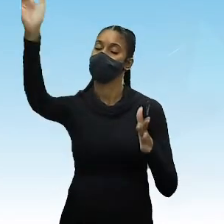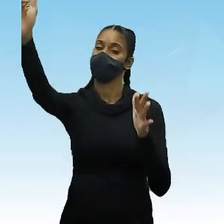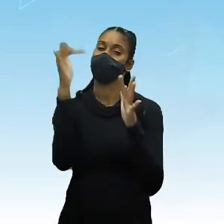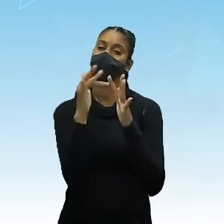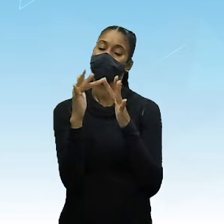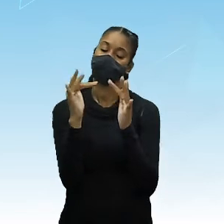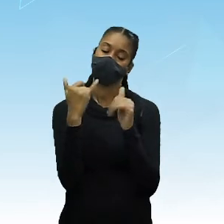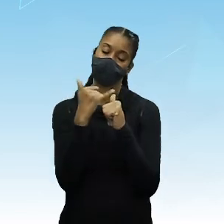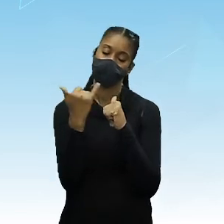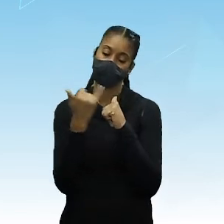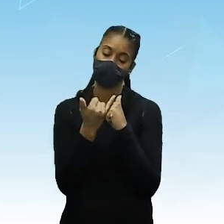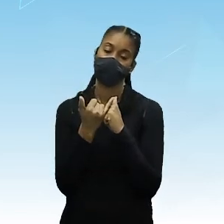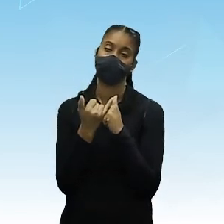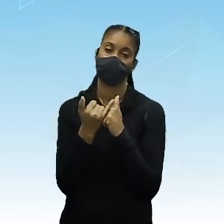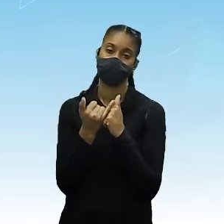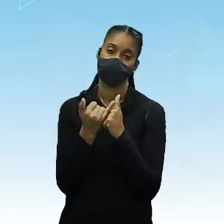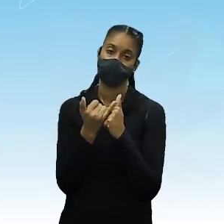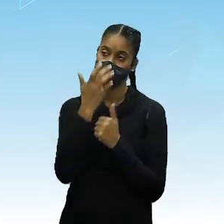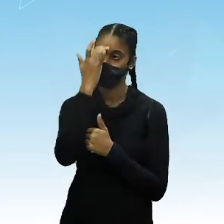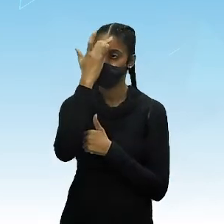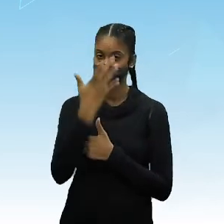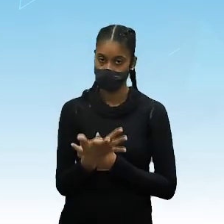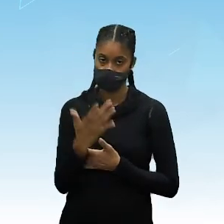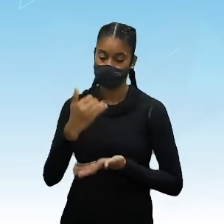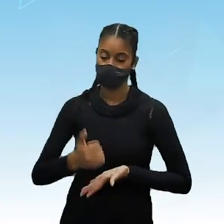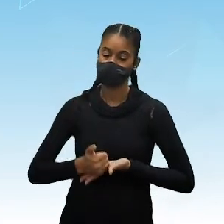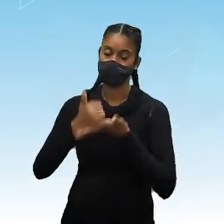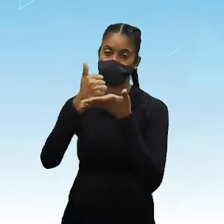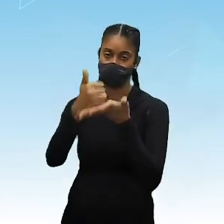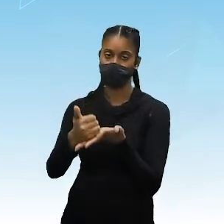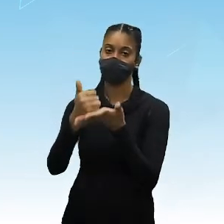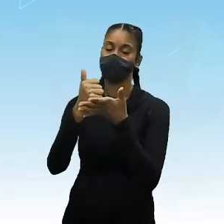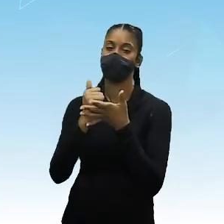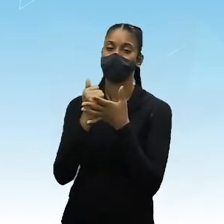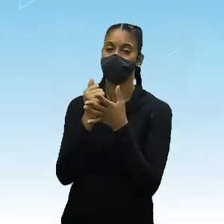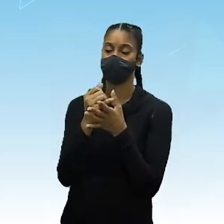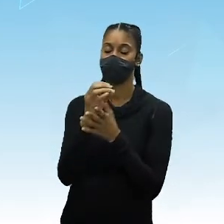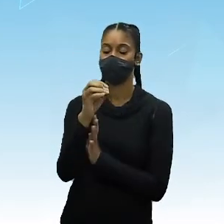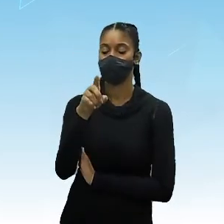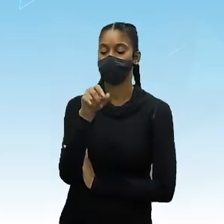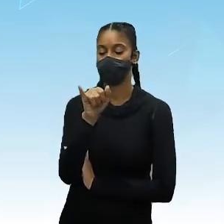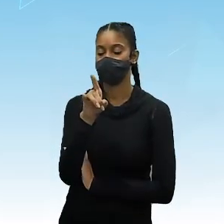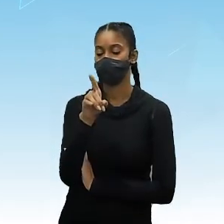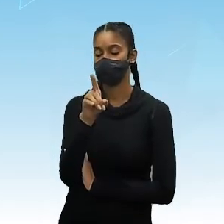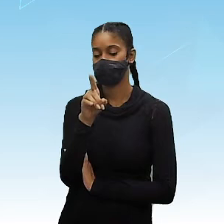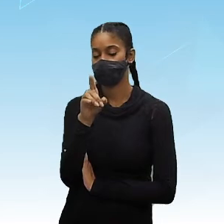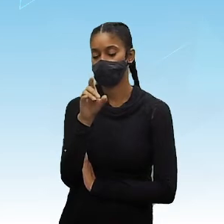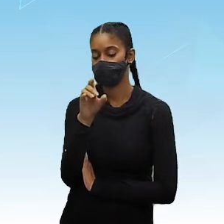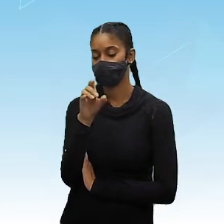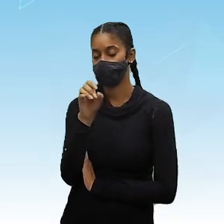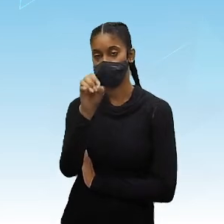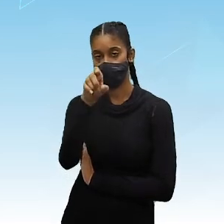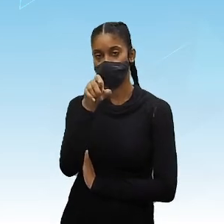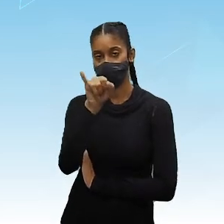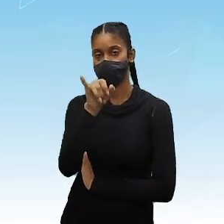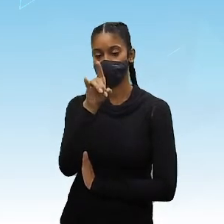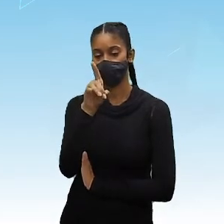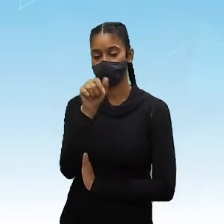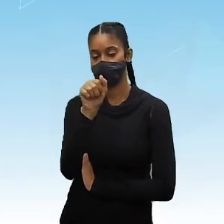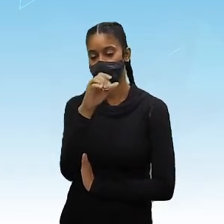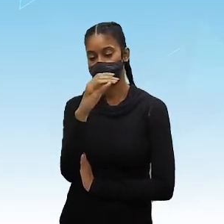favorece o processo de oxidação. Então, o primeiro motivo é esse. A gente usa aí substâncias químicas misturadas à